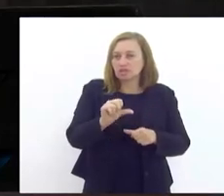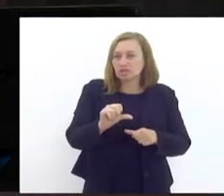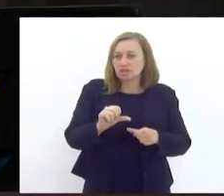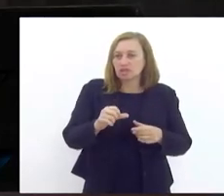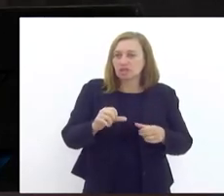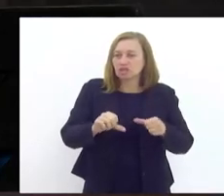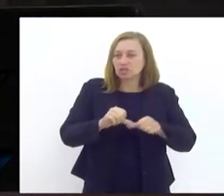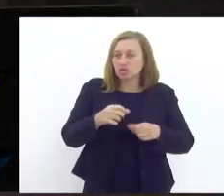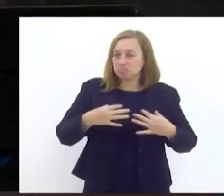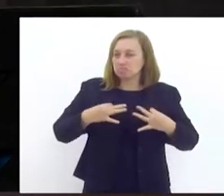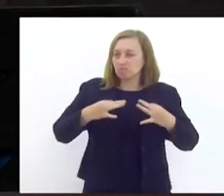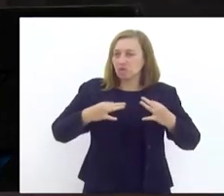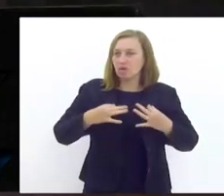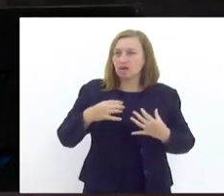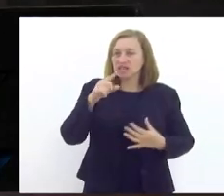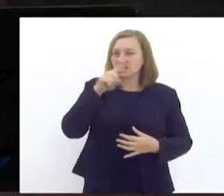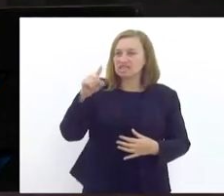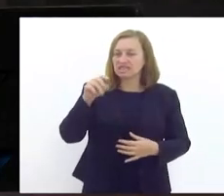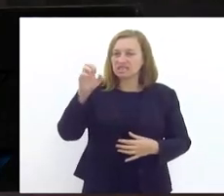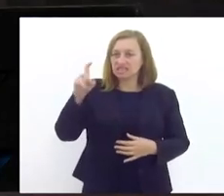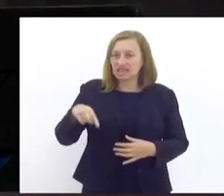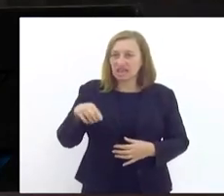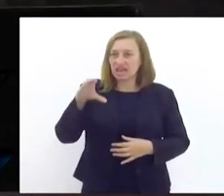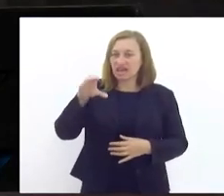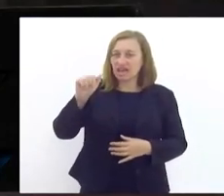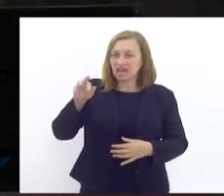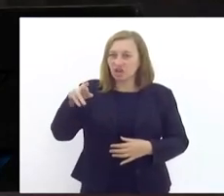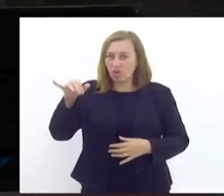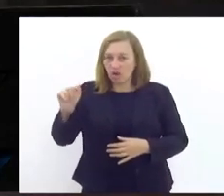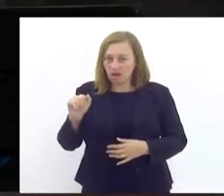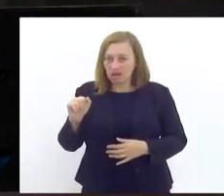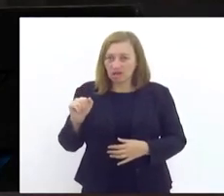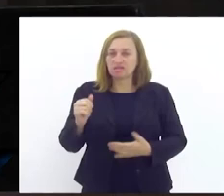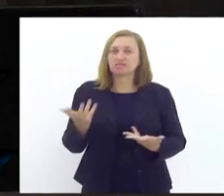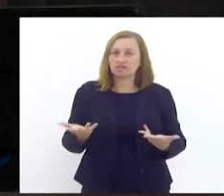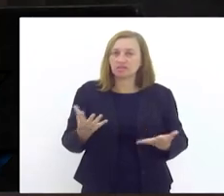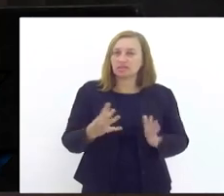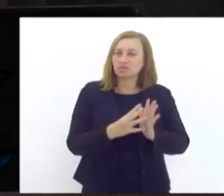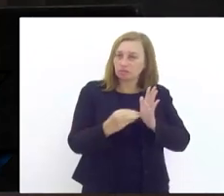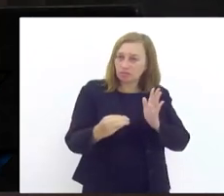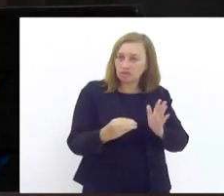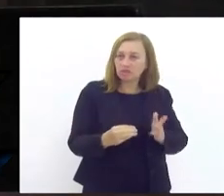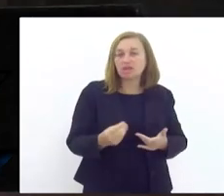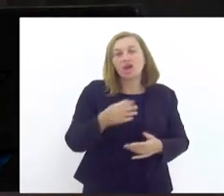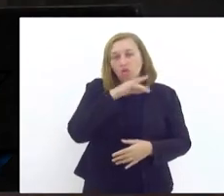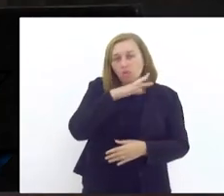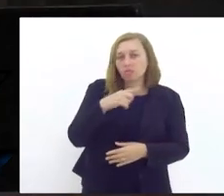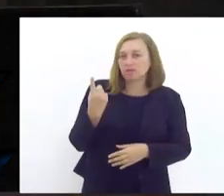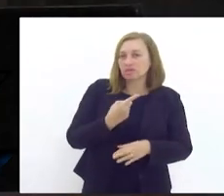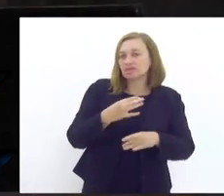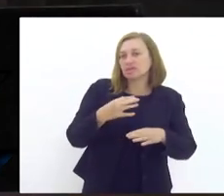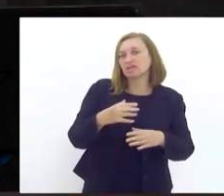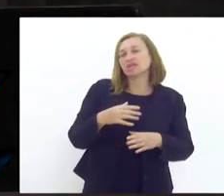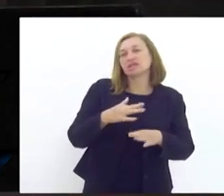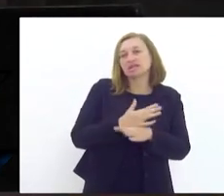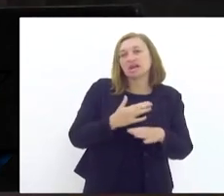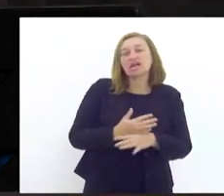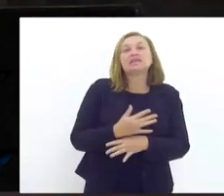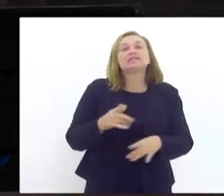e fica por aí exacerbando nessa figura é ruim para nossa cidade Além disso senhor presidente